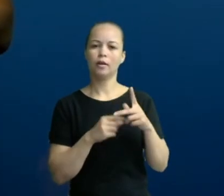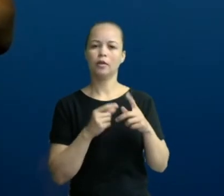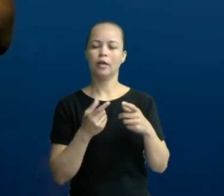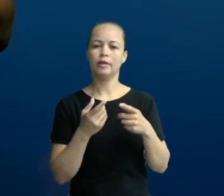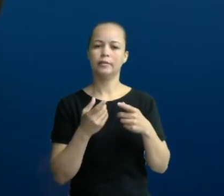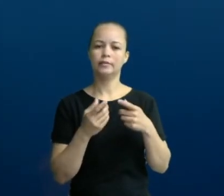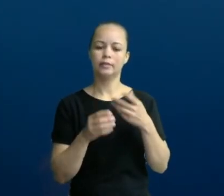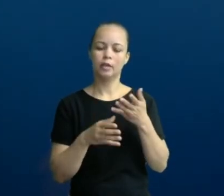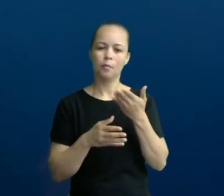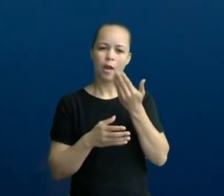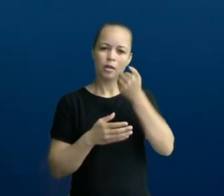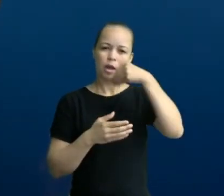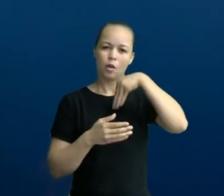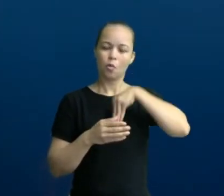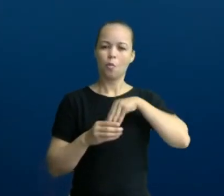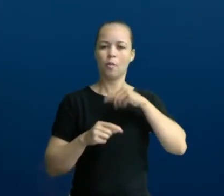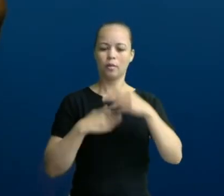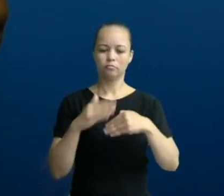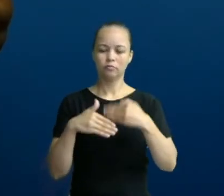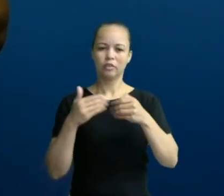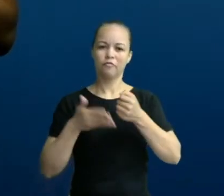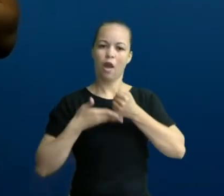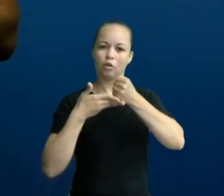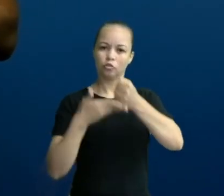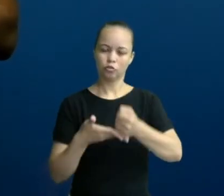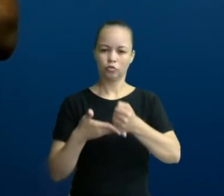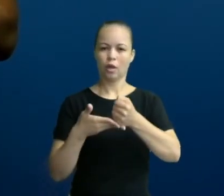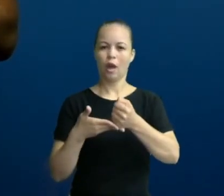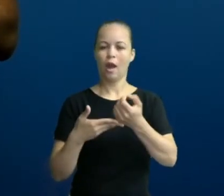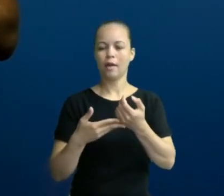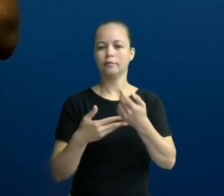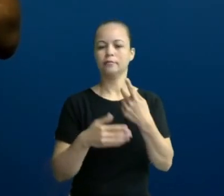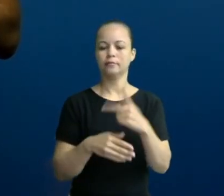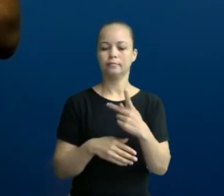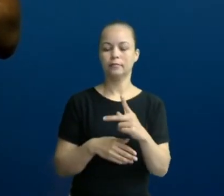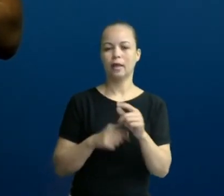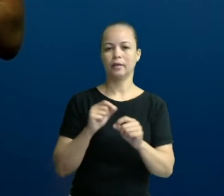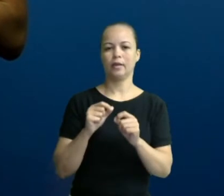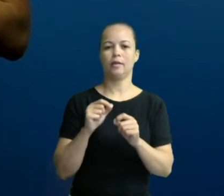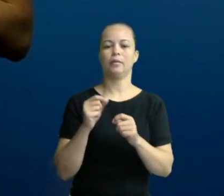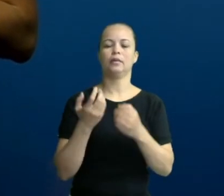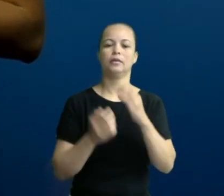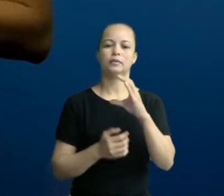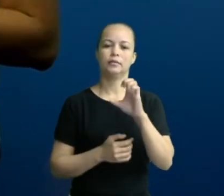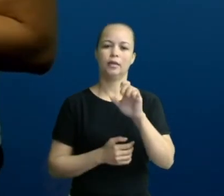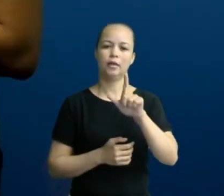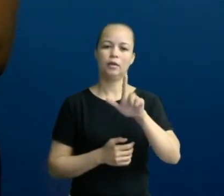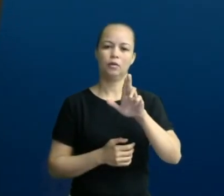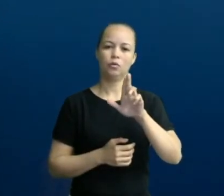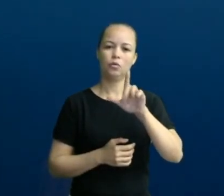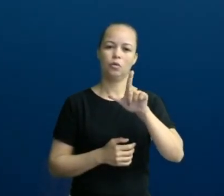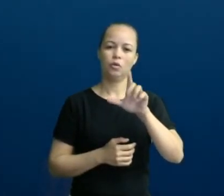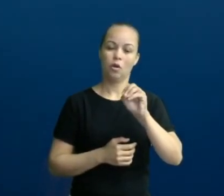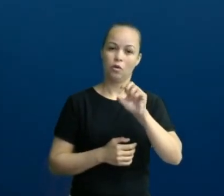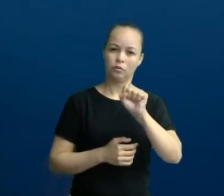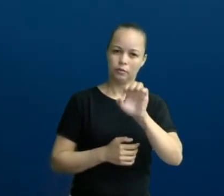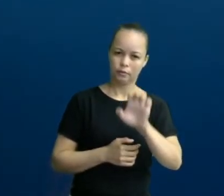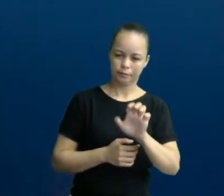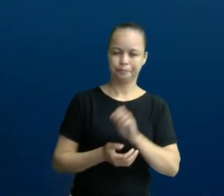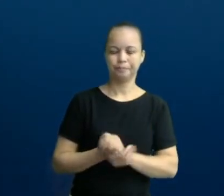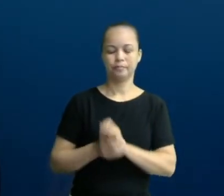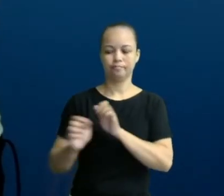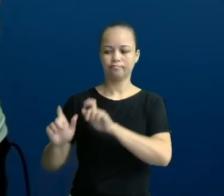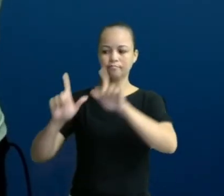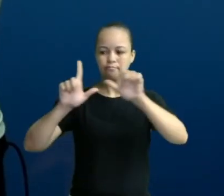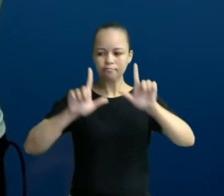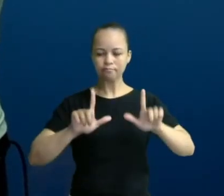microbiota dele passe a ter esse protozoário que vai ajudar na quebra justamente da celulose. Tá certo? Por favor, produção, vamos para o nosso